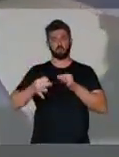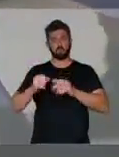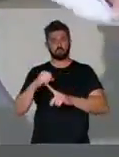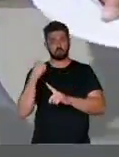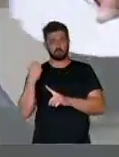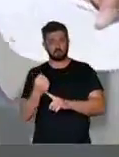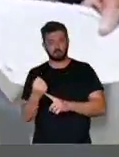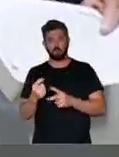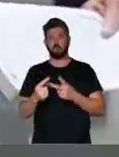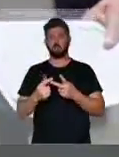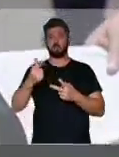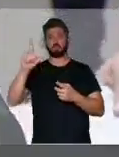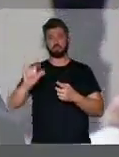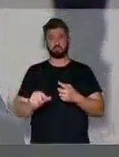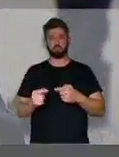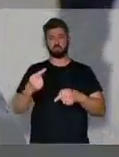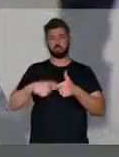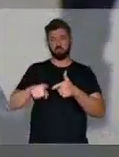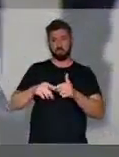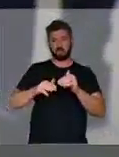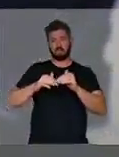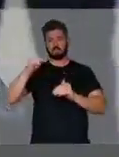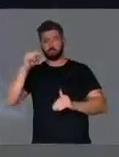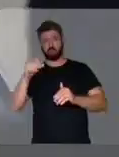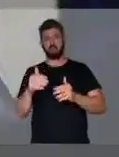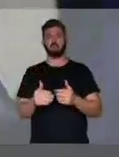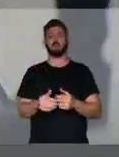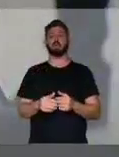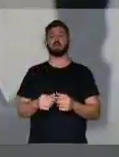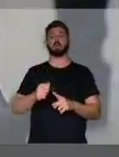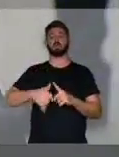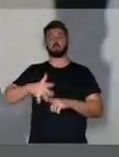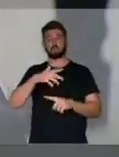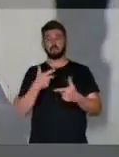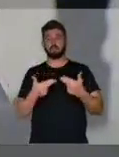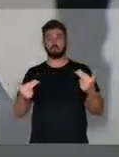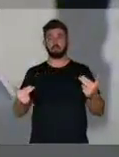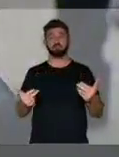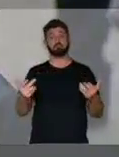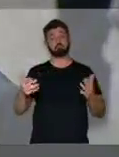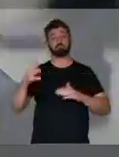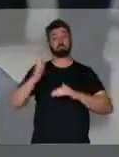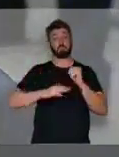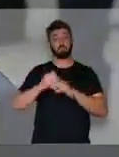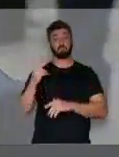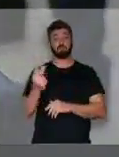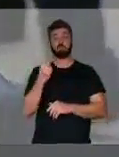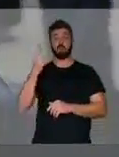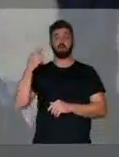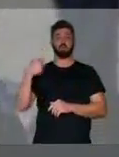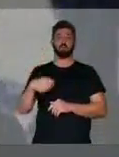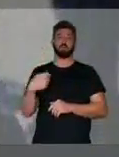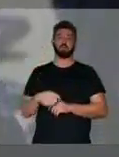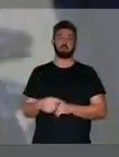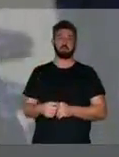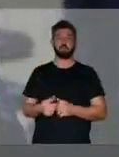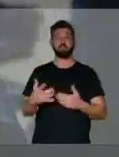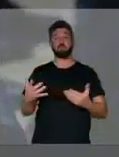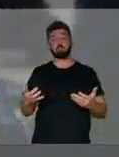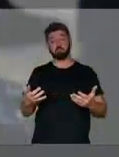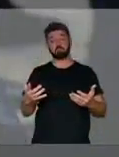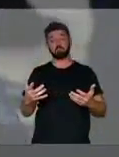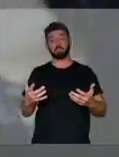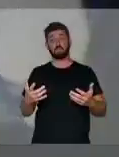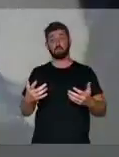justiça social, reduzindo as iniquidades do Estado brasileiro, da sociedade, e é um profissional que precisa ser valorizado. E eu diria